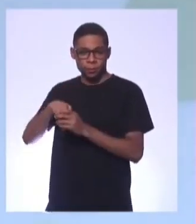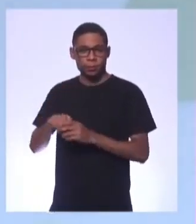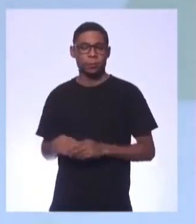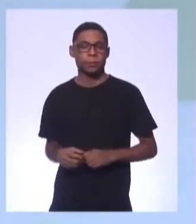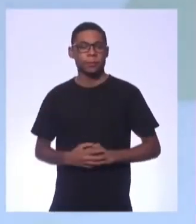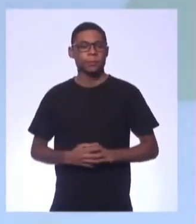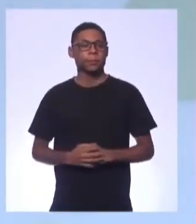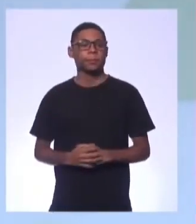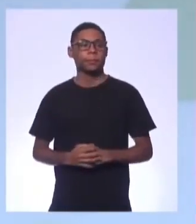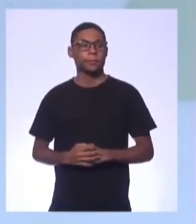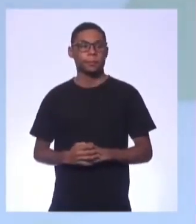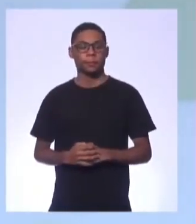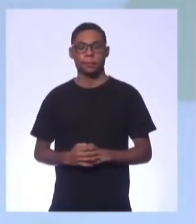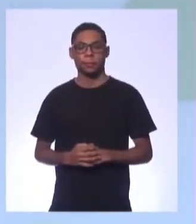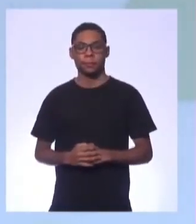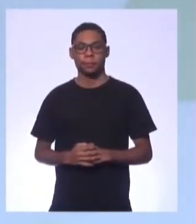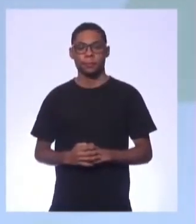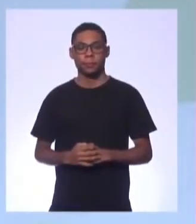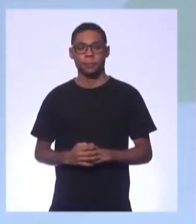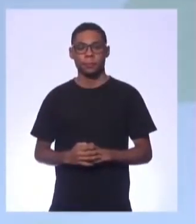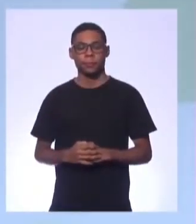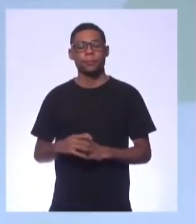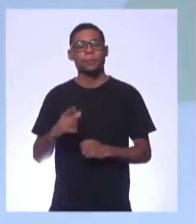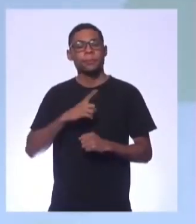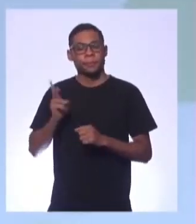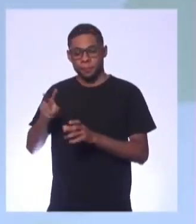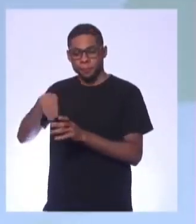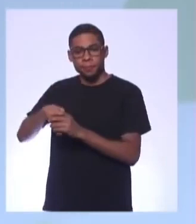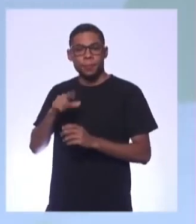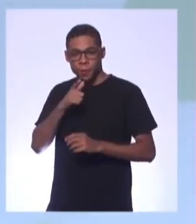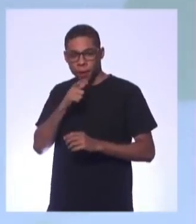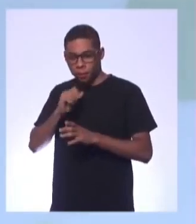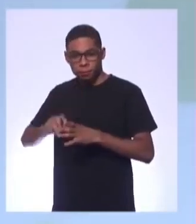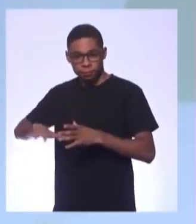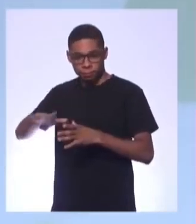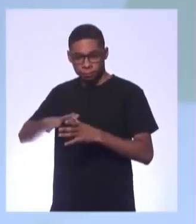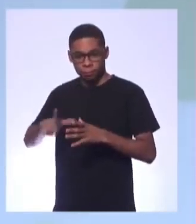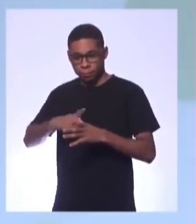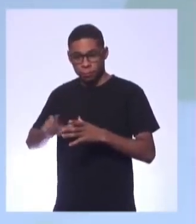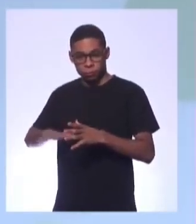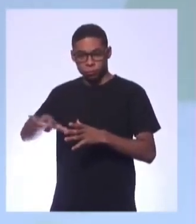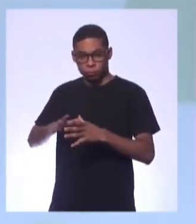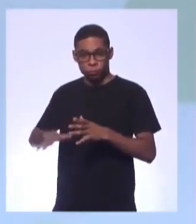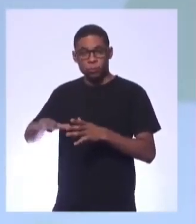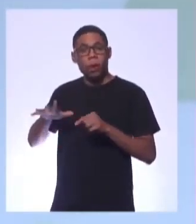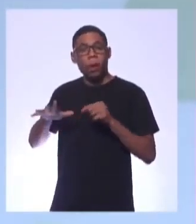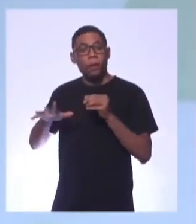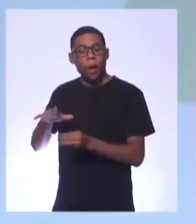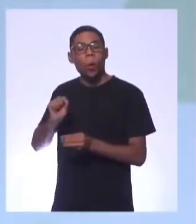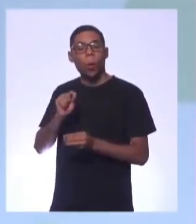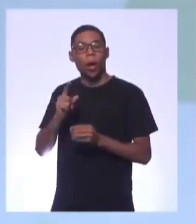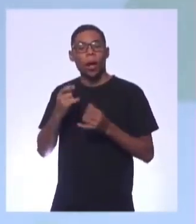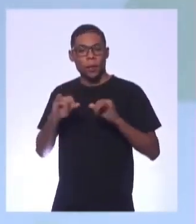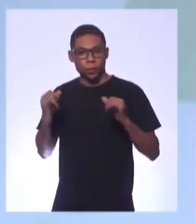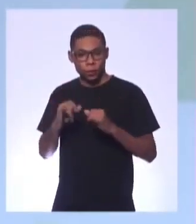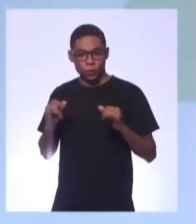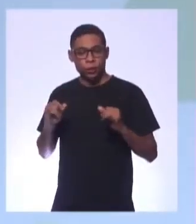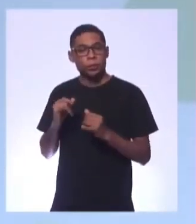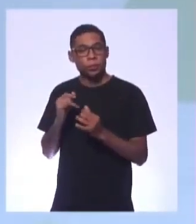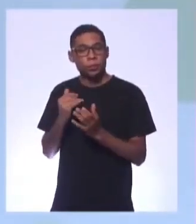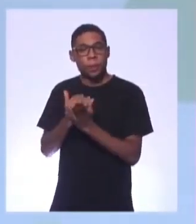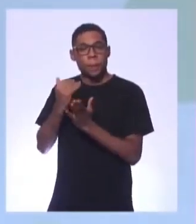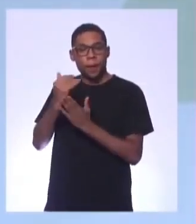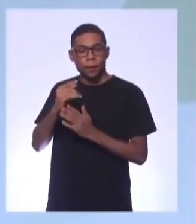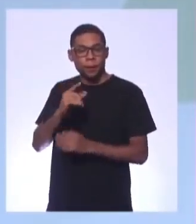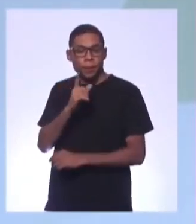que acontece? Aí você tem a questão também do coeficiente de dilatação do líquido, né? E aí ganha energia e acontece essa expansão aí do